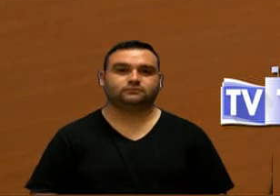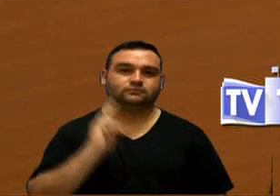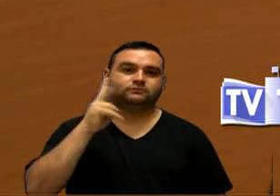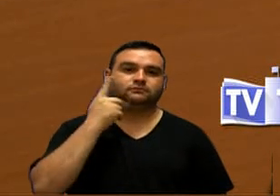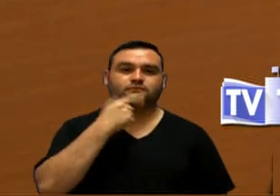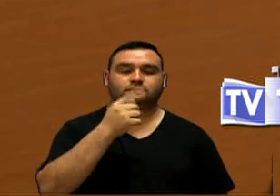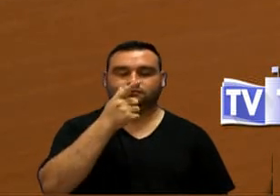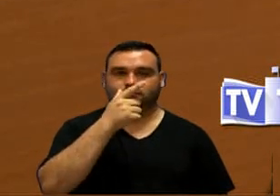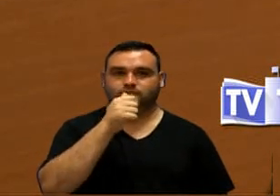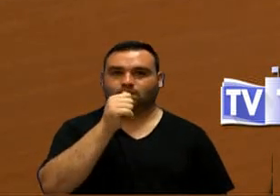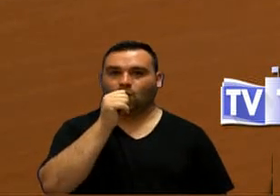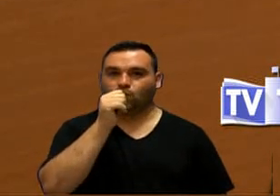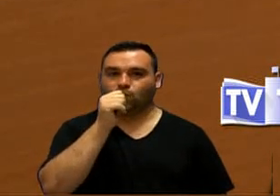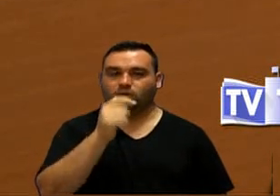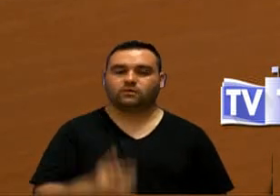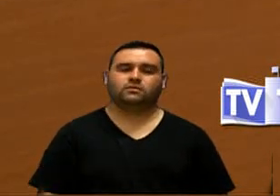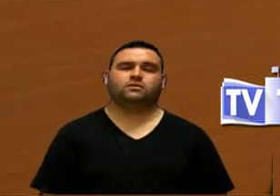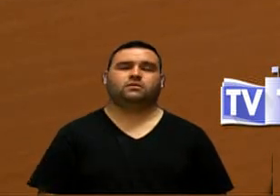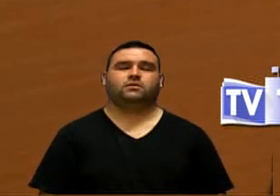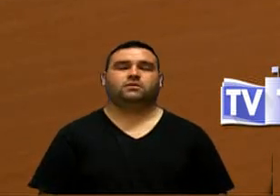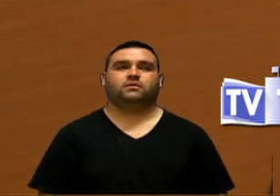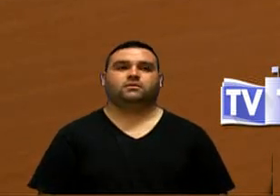Vereador Silvano Júnior, o voto.